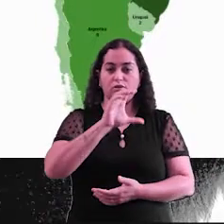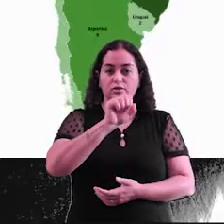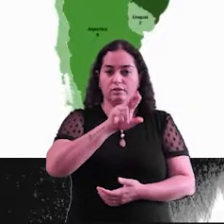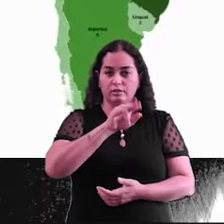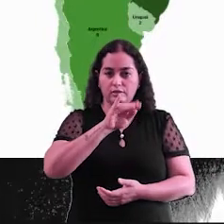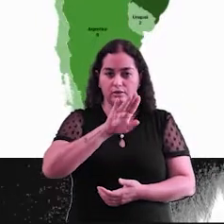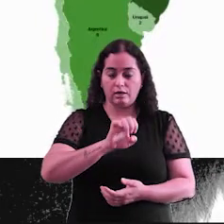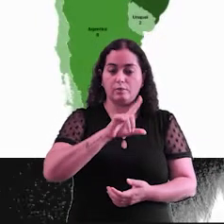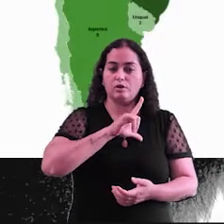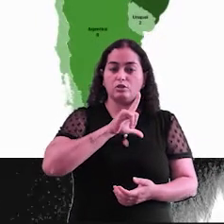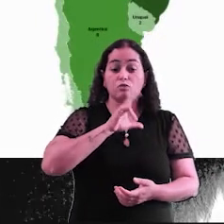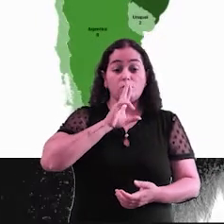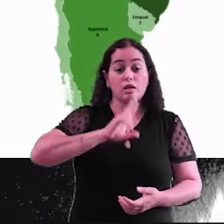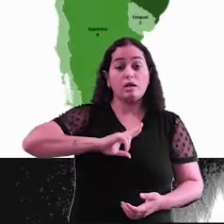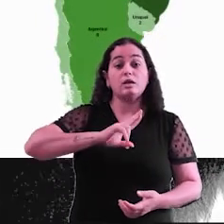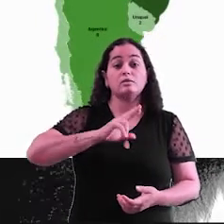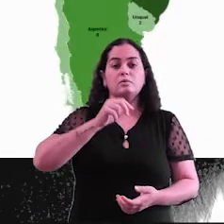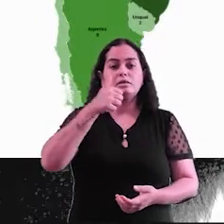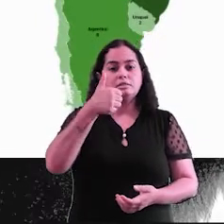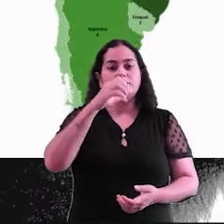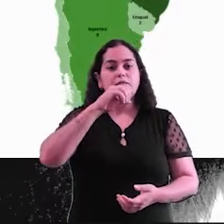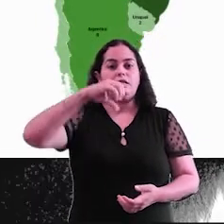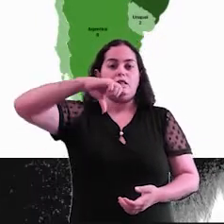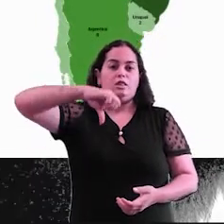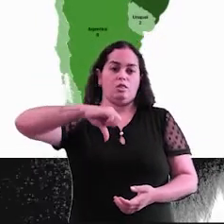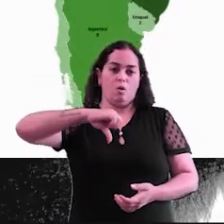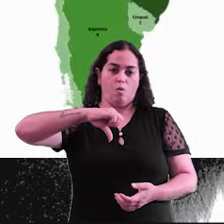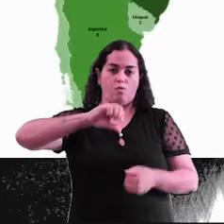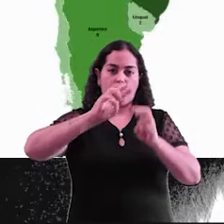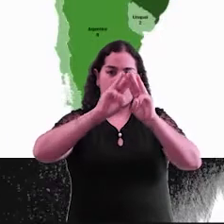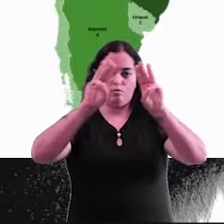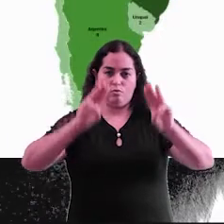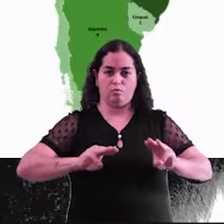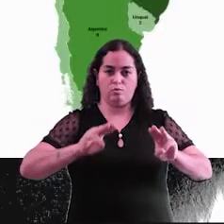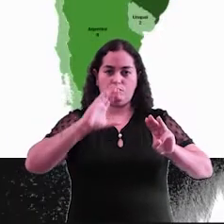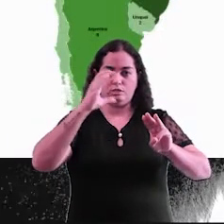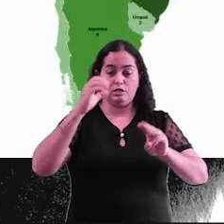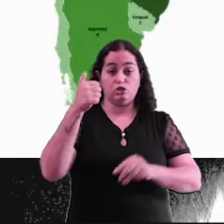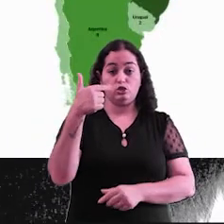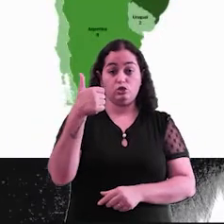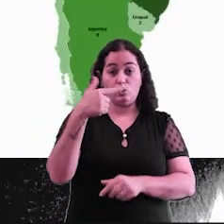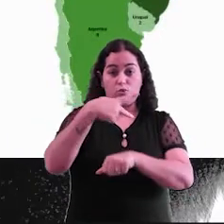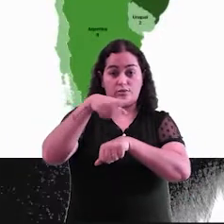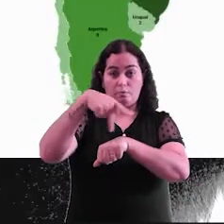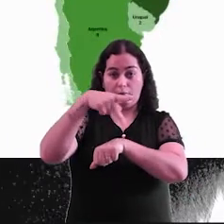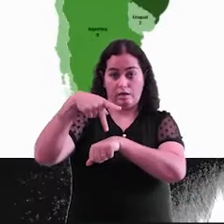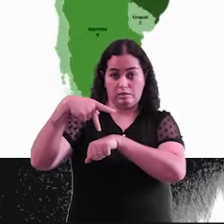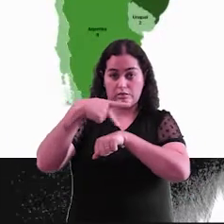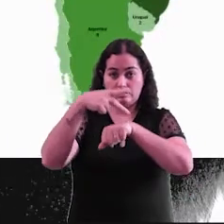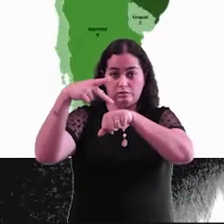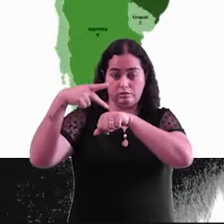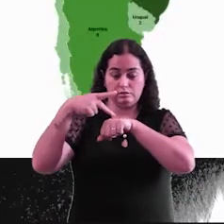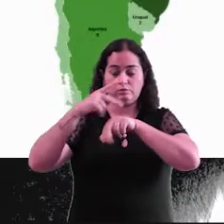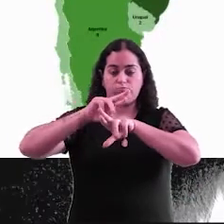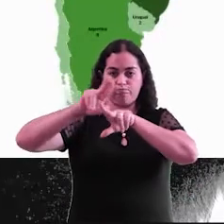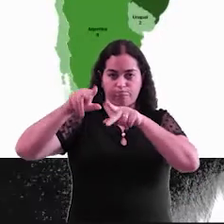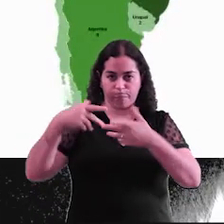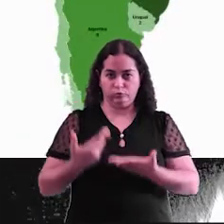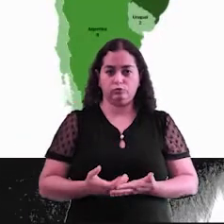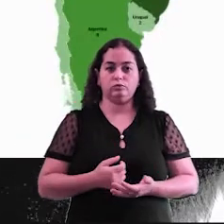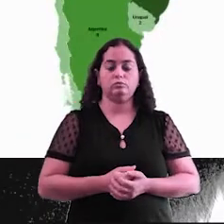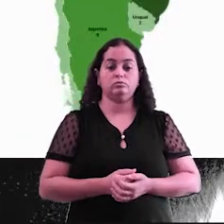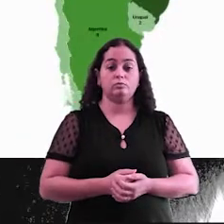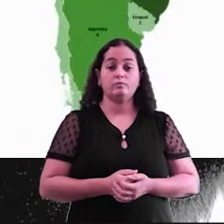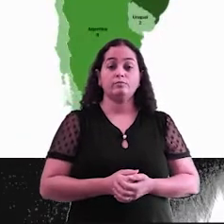12 países, né? E esses questionários eles foram respondidos por gestores, por